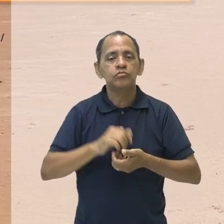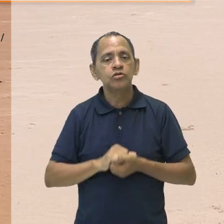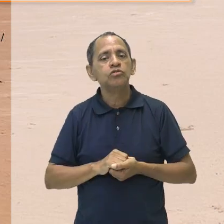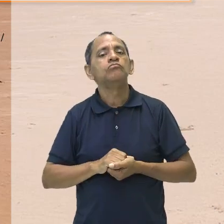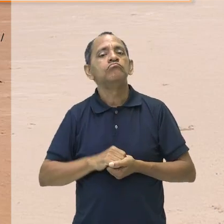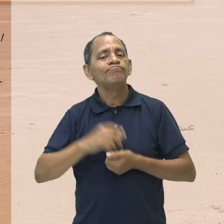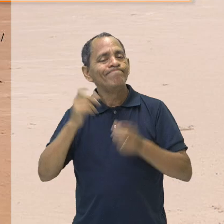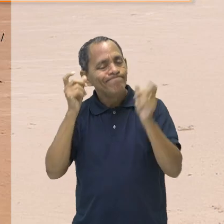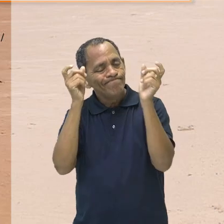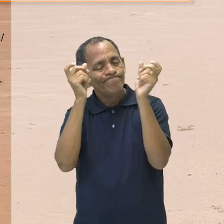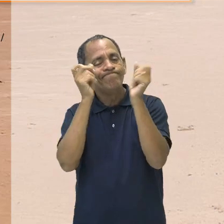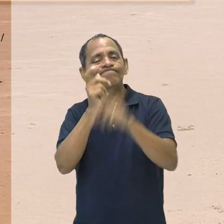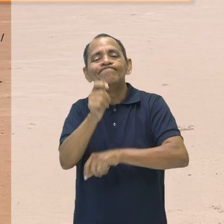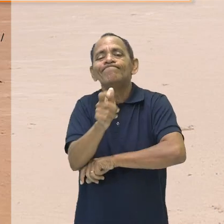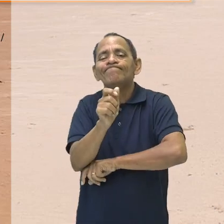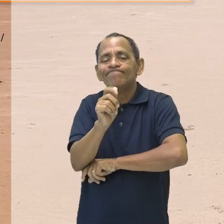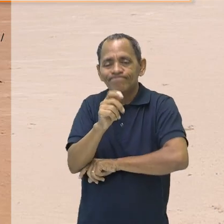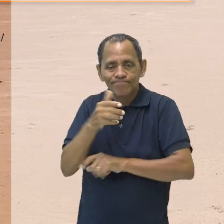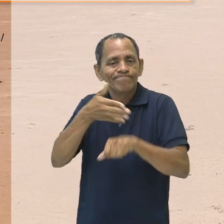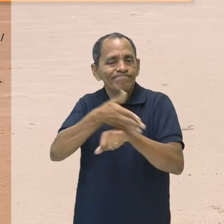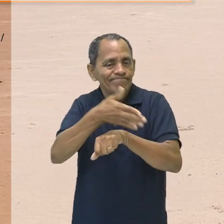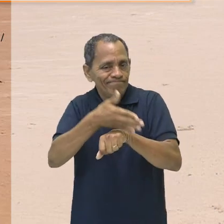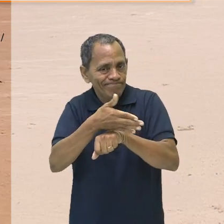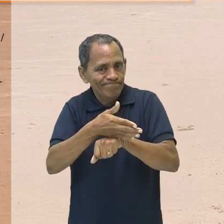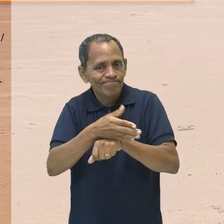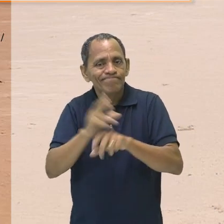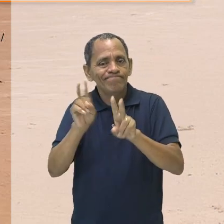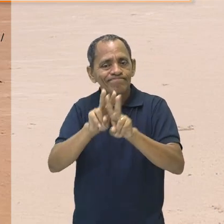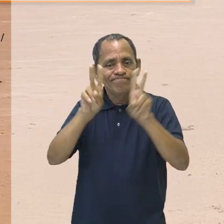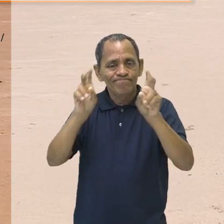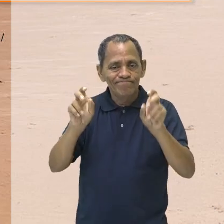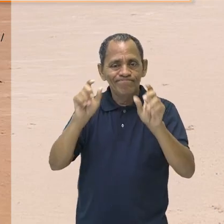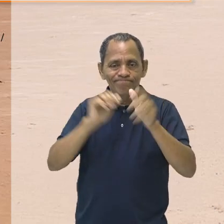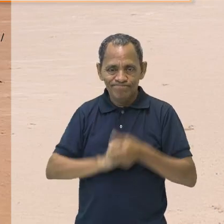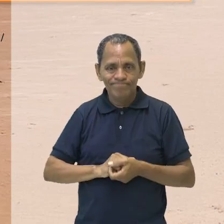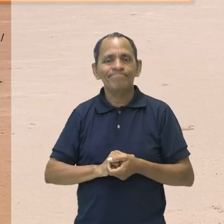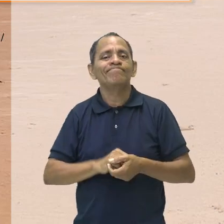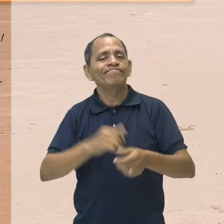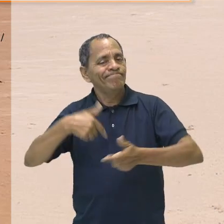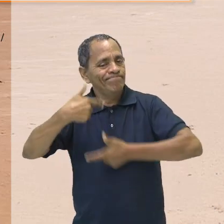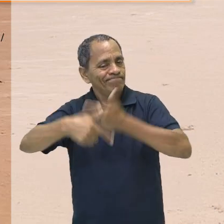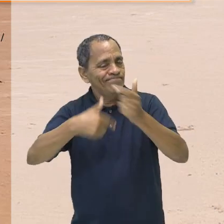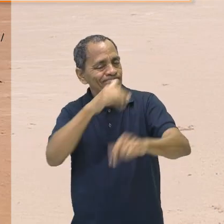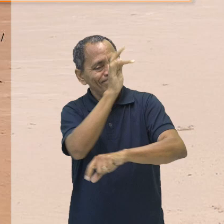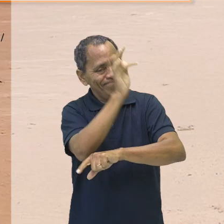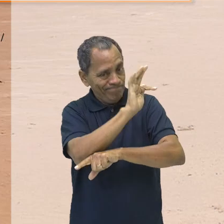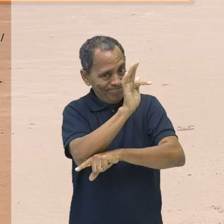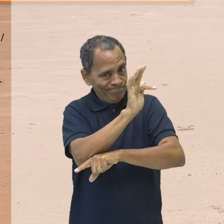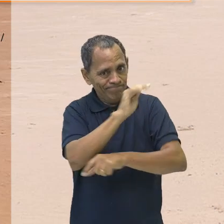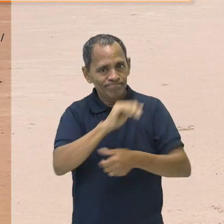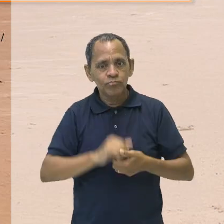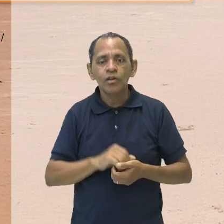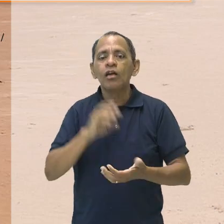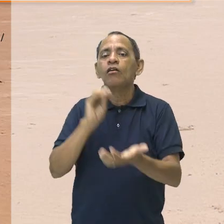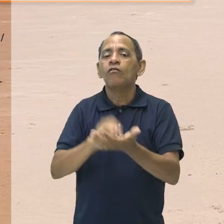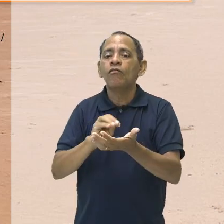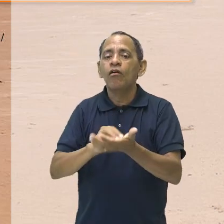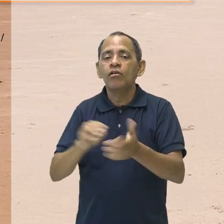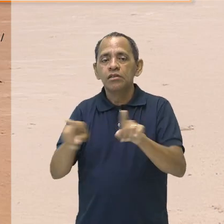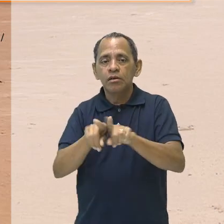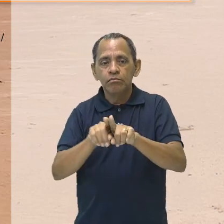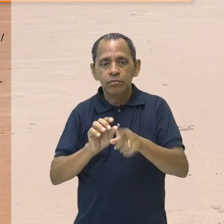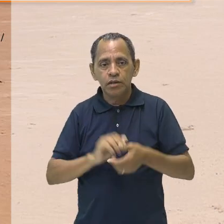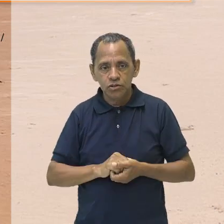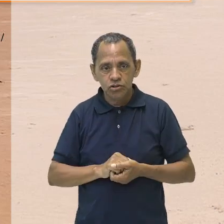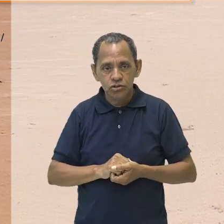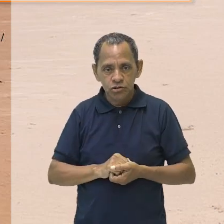dificulta um pouco o acesso à questão do trabalho formal. e a falta de qualificação profissional,